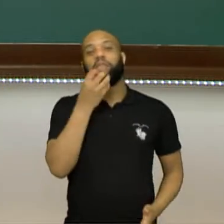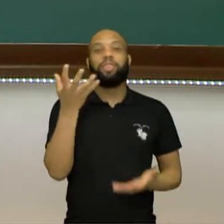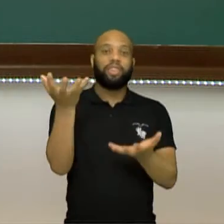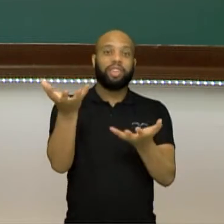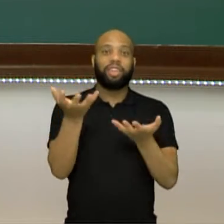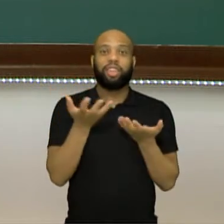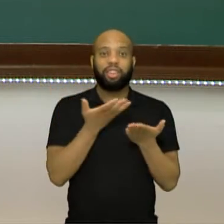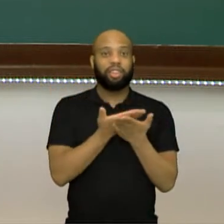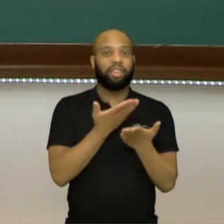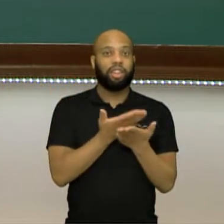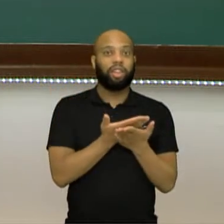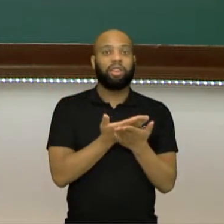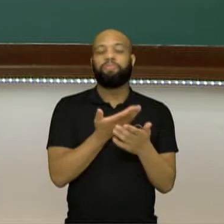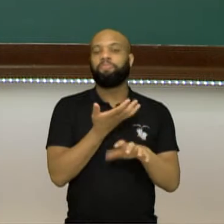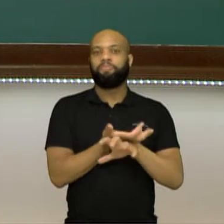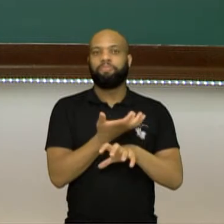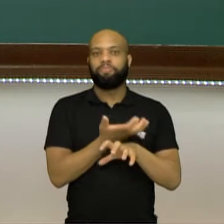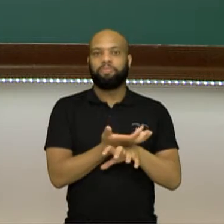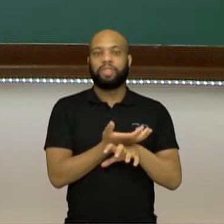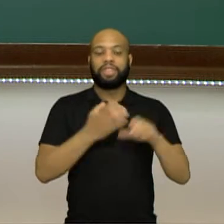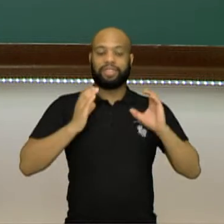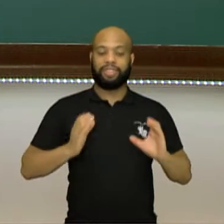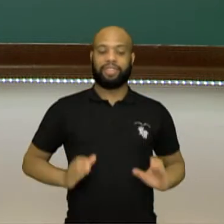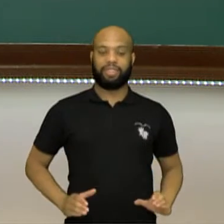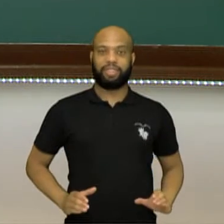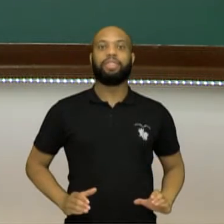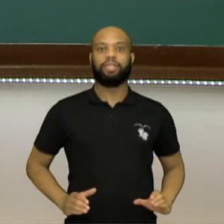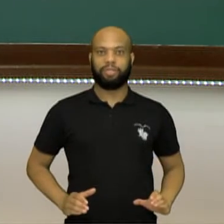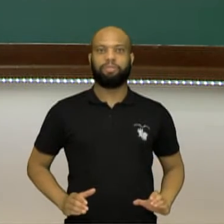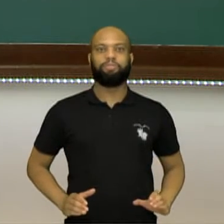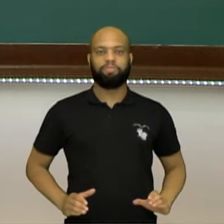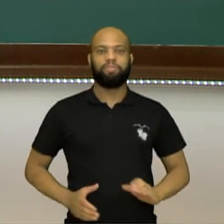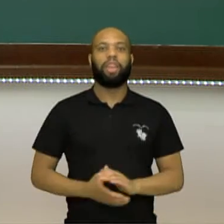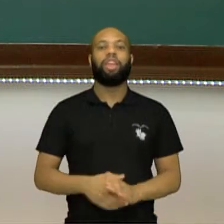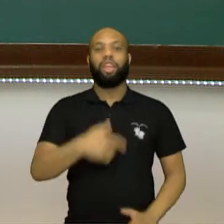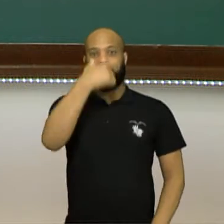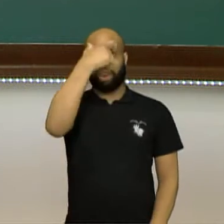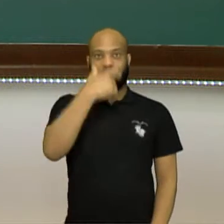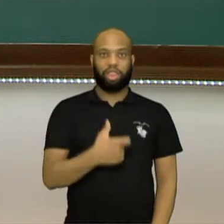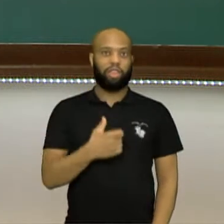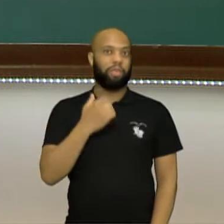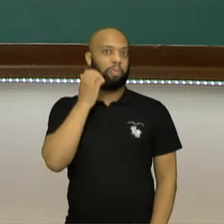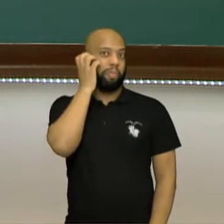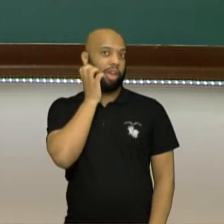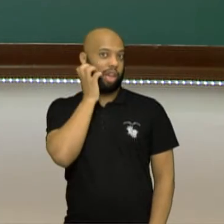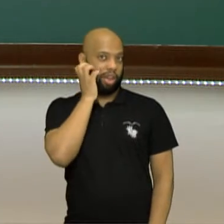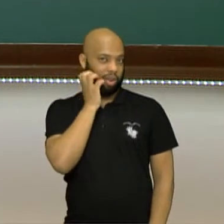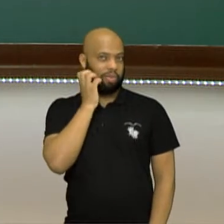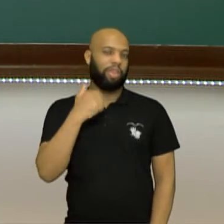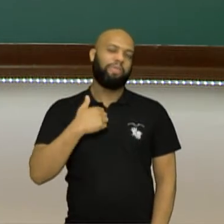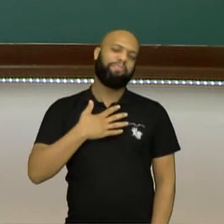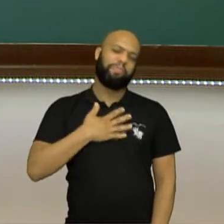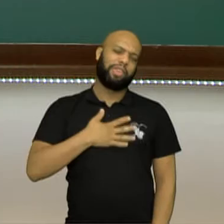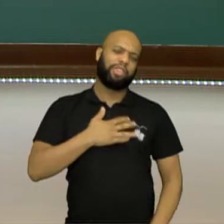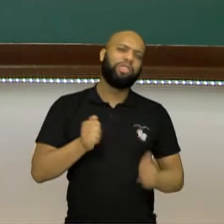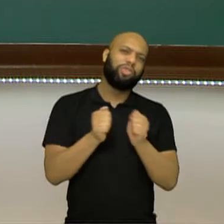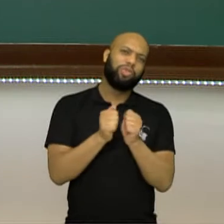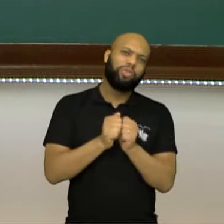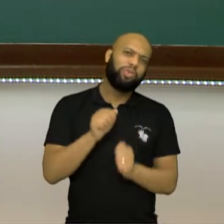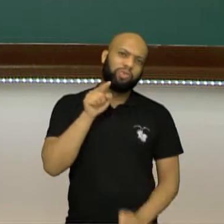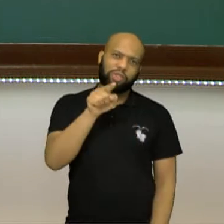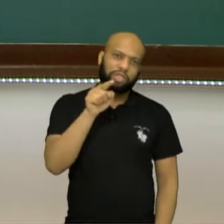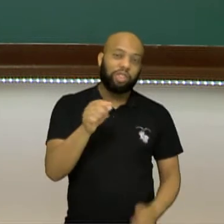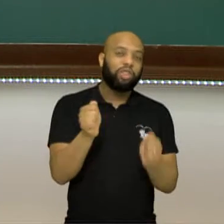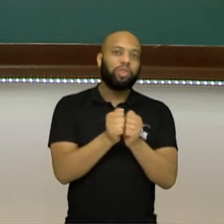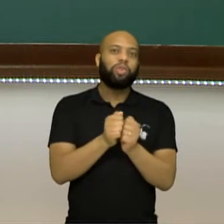Bem-vindos à nossa aula de Cidadania e Civismo. Eu sou o professor Marlon, é um prazer estar junto com você.